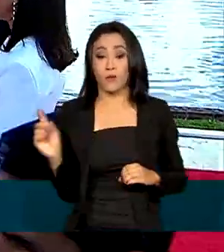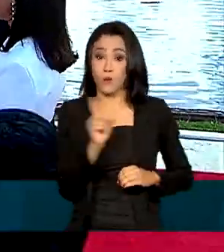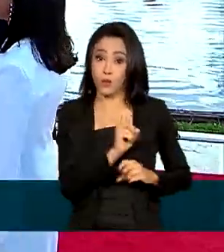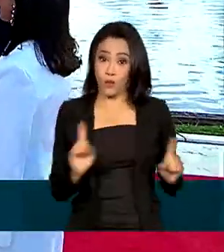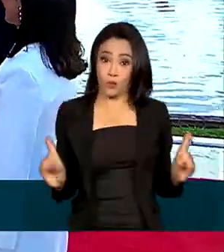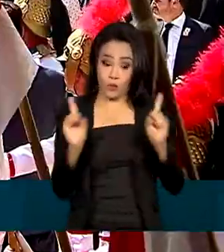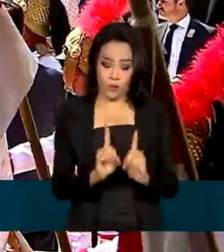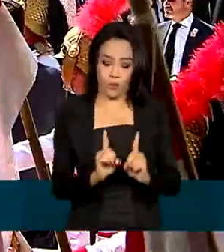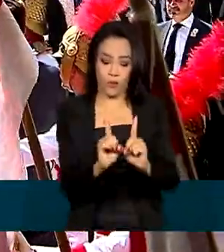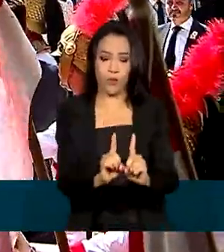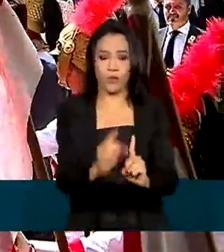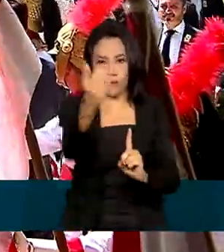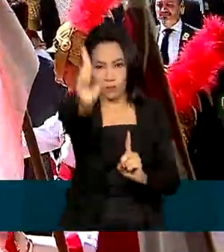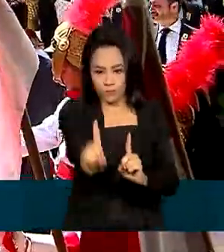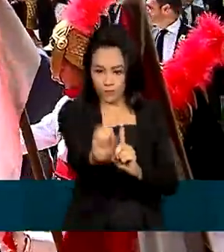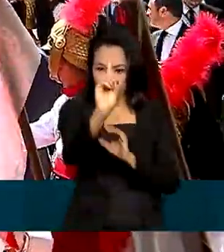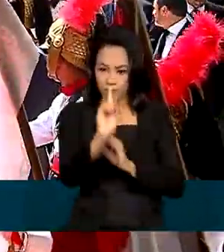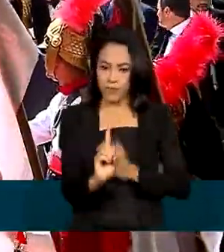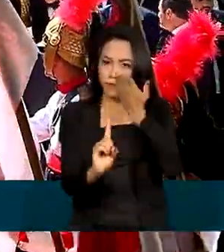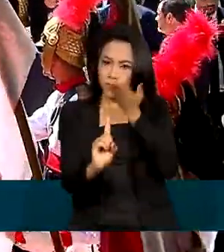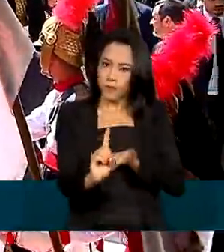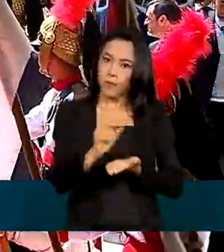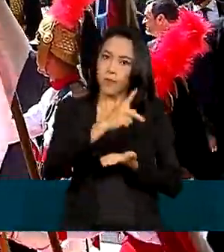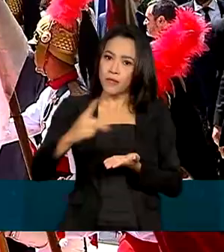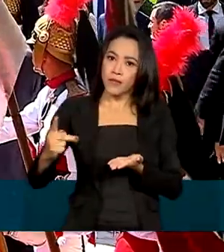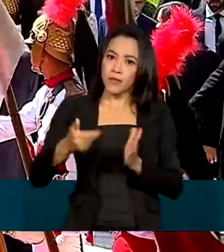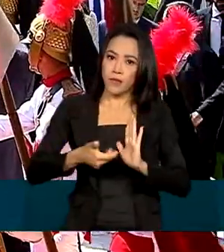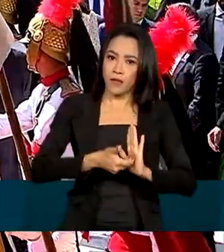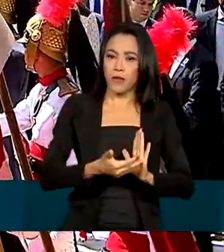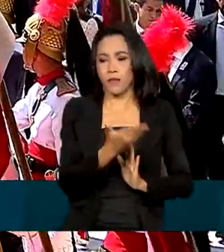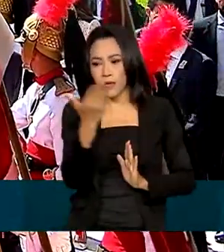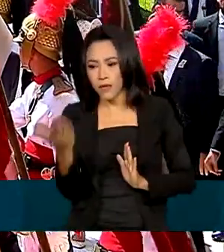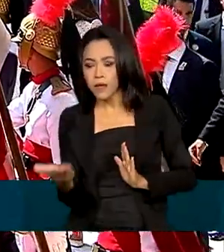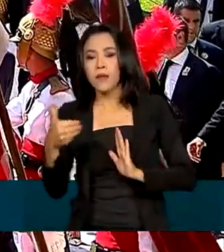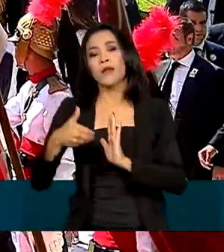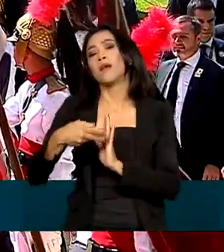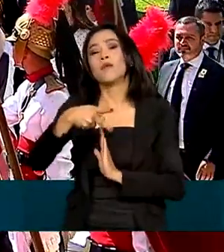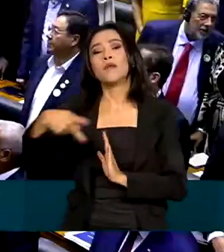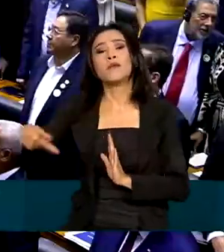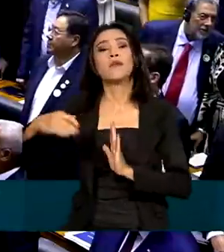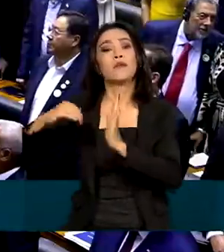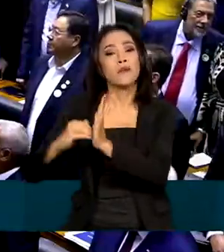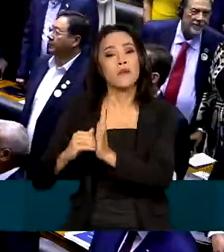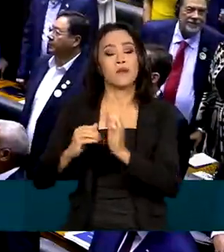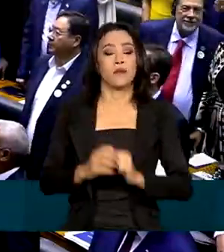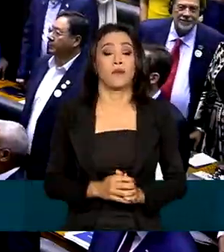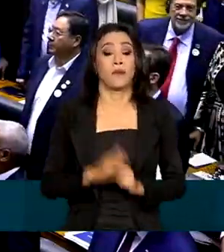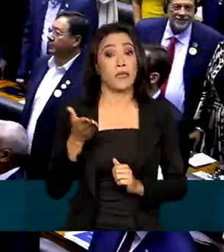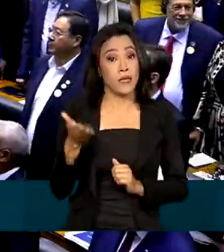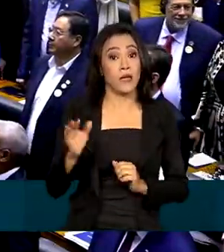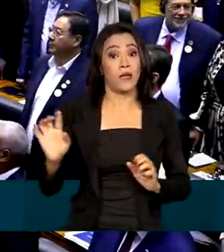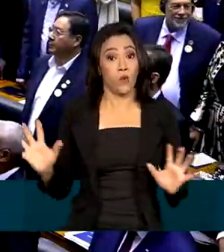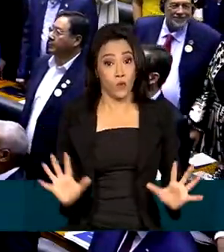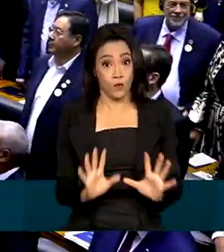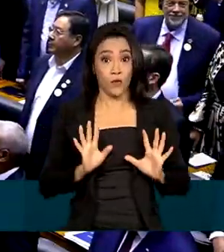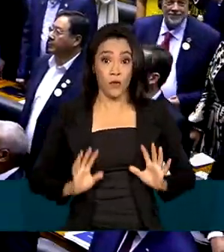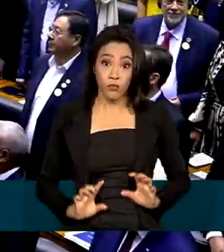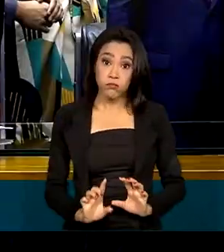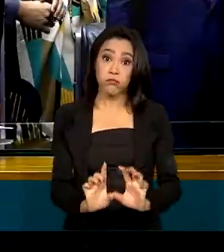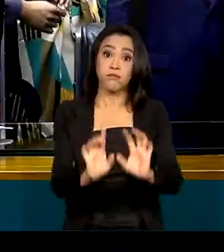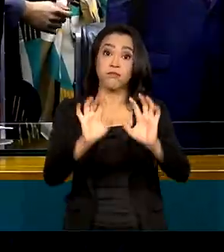foram recebidos pelo presidente da Câmara, Arthur Lira, e do Senado, Rodrigo Pacheco. Ali, foram